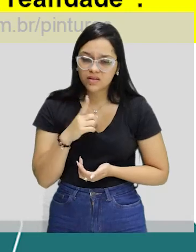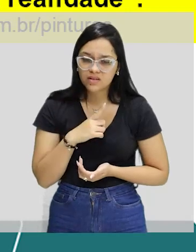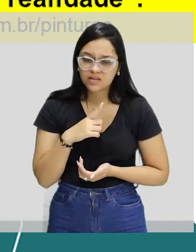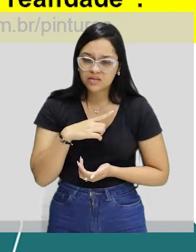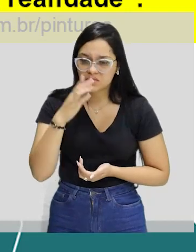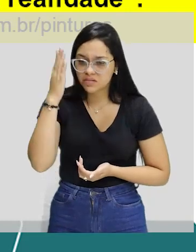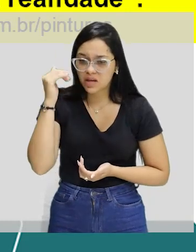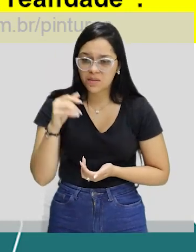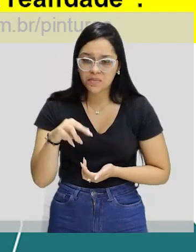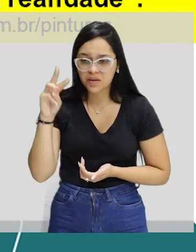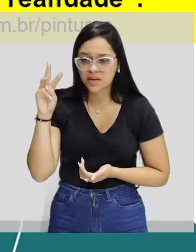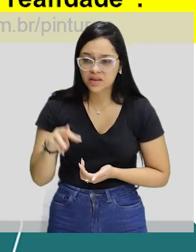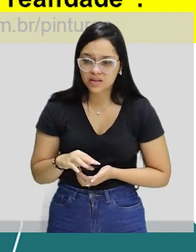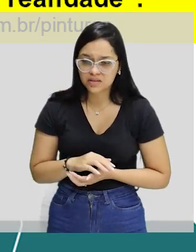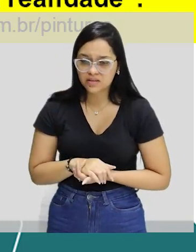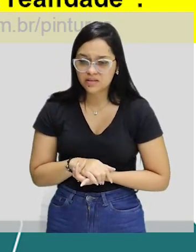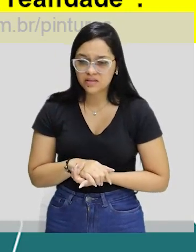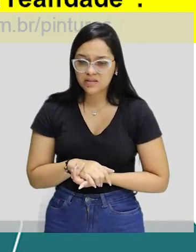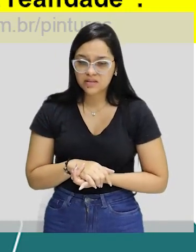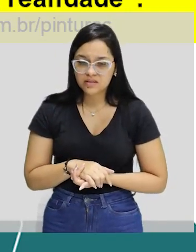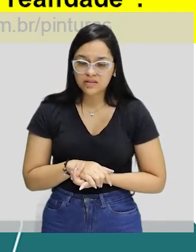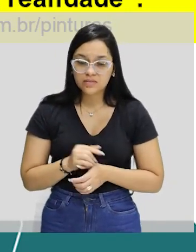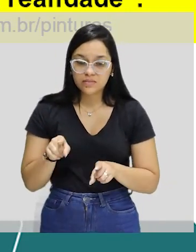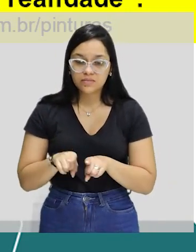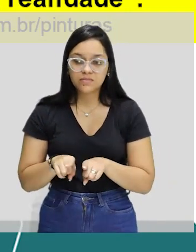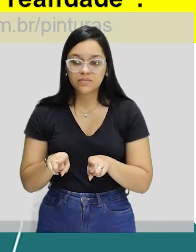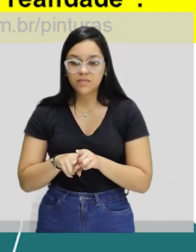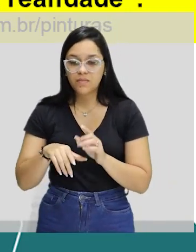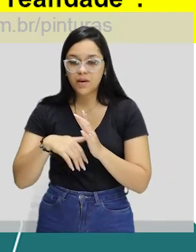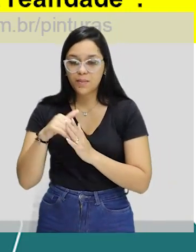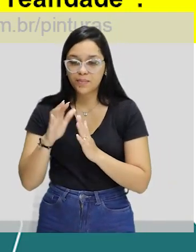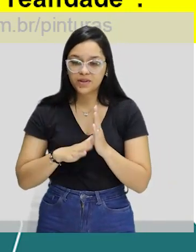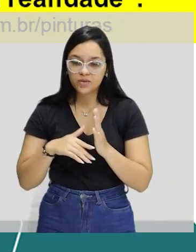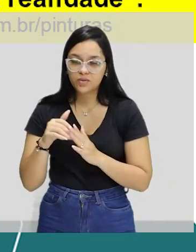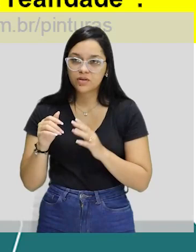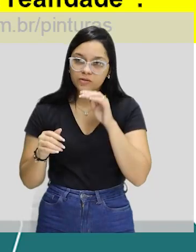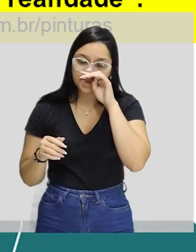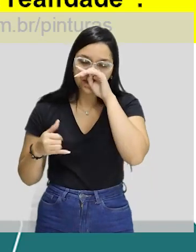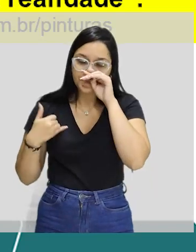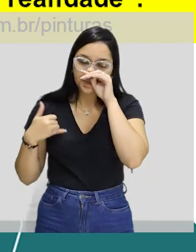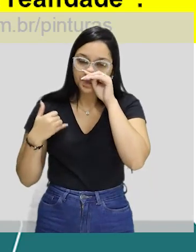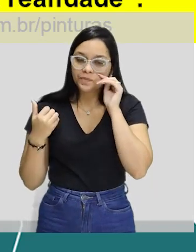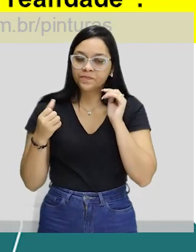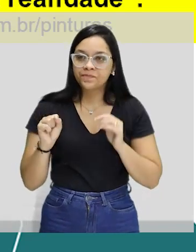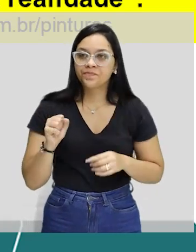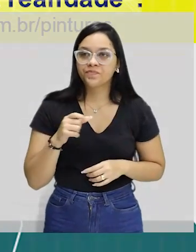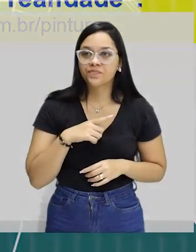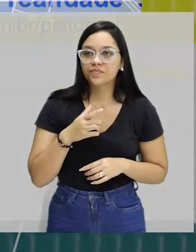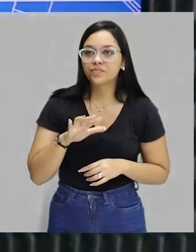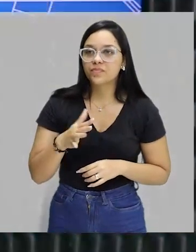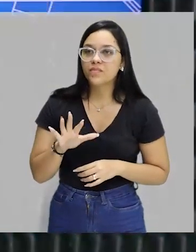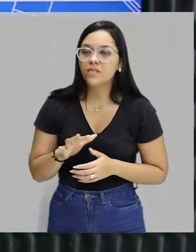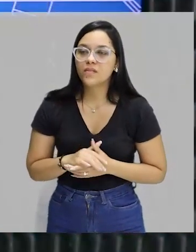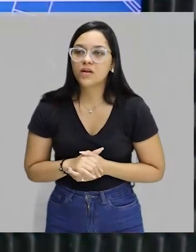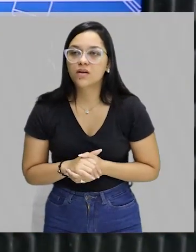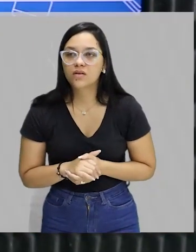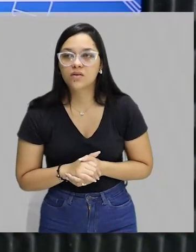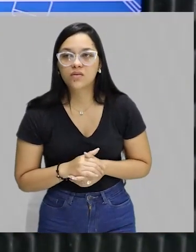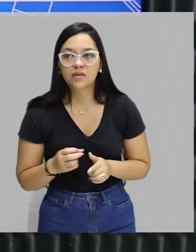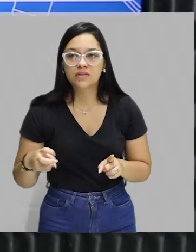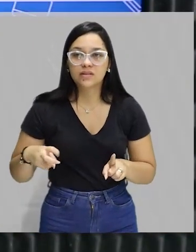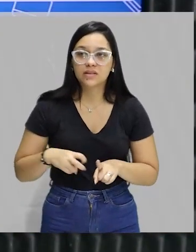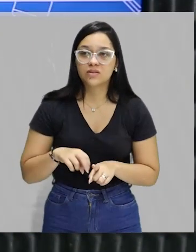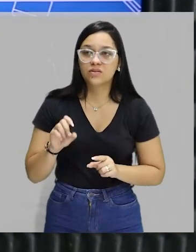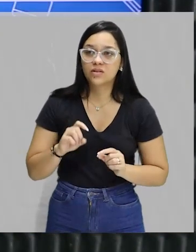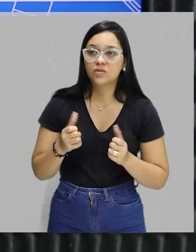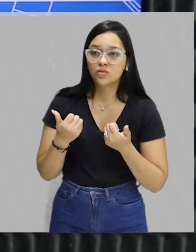não sabe nem quem é Frida Kahlo. Pois é. Frida Kahlo é uma pintora mexicana que aos 18 anos de idade sofreu, mais ou menos essa idade, um acidente onde